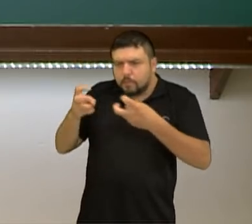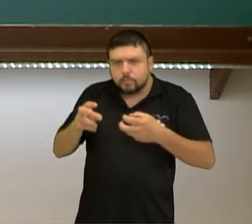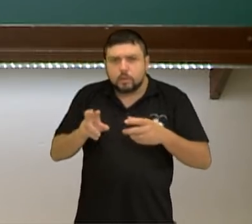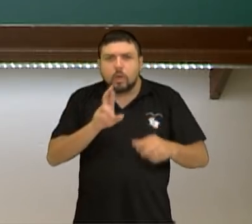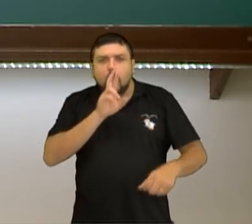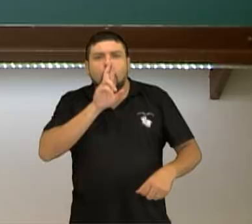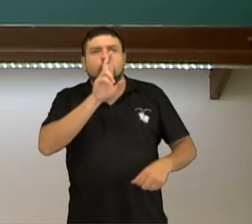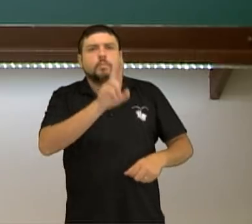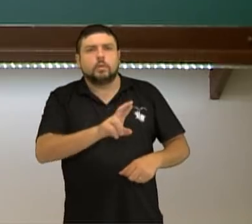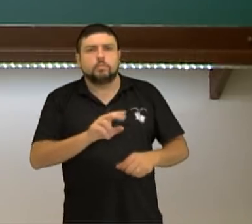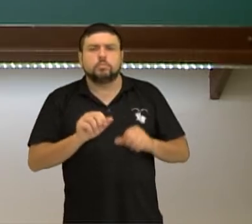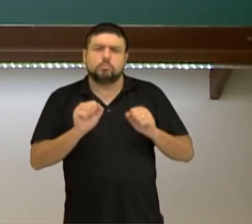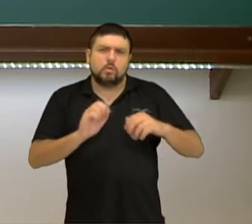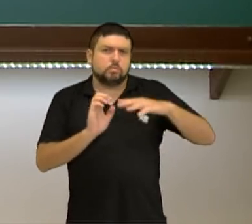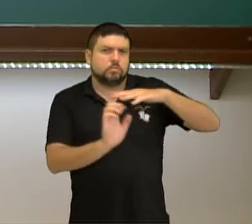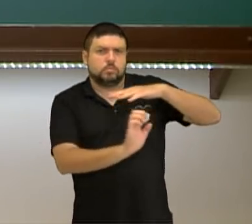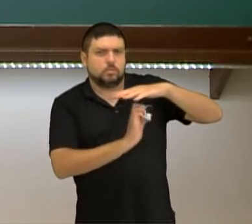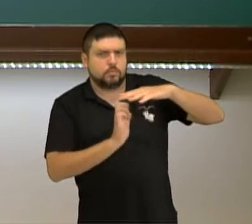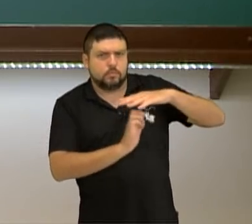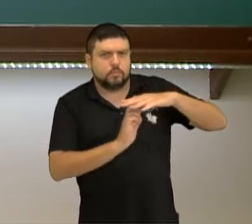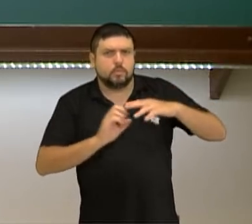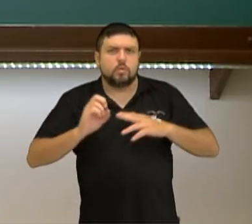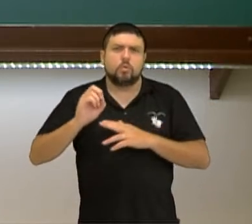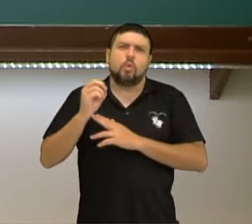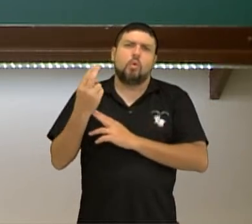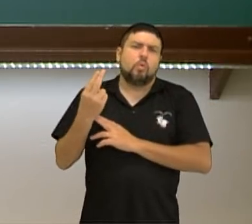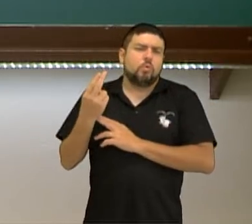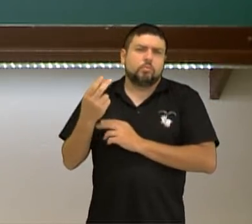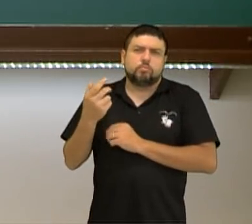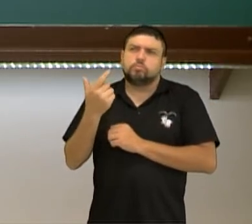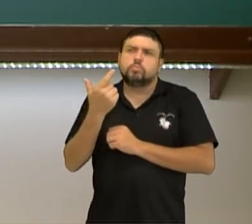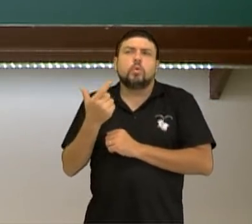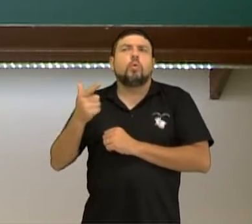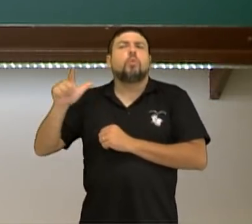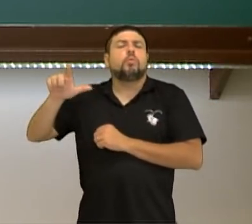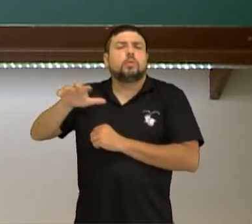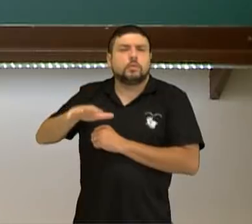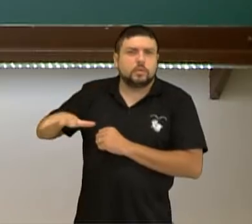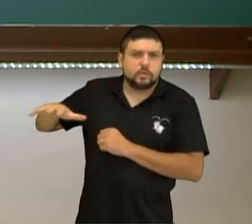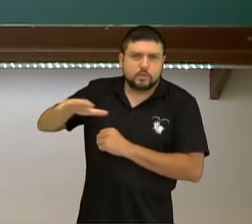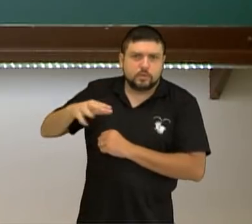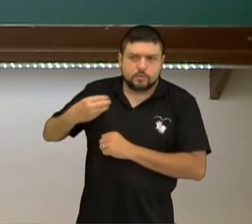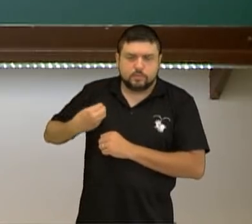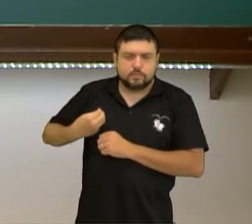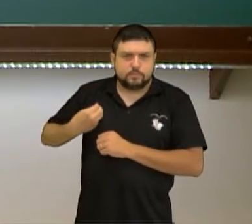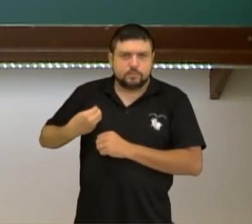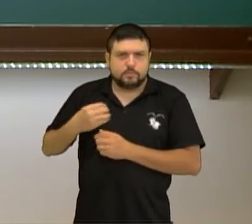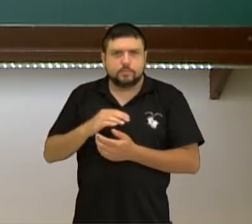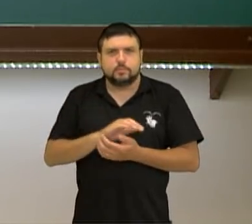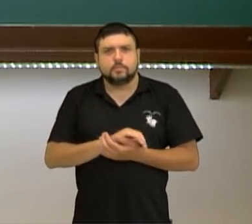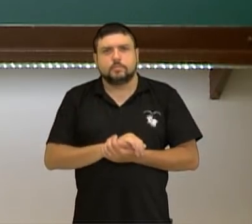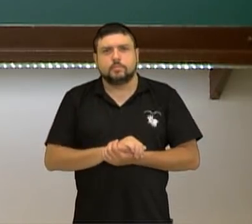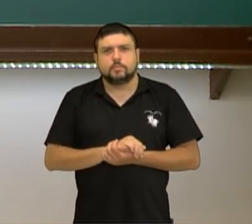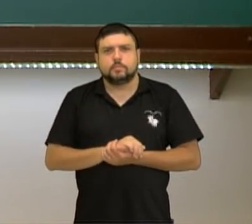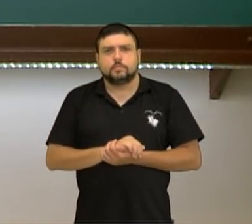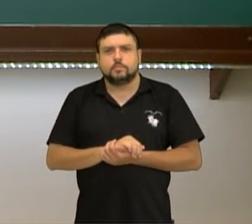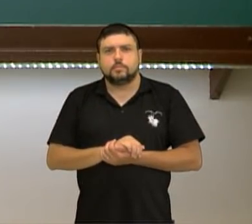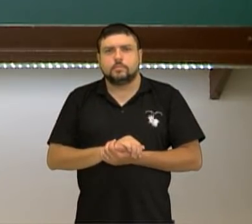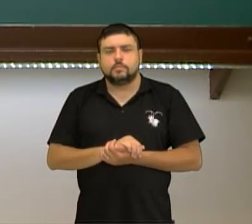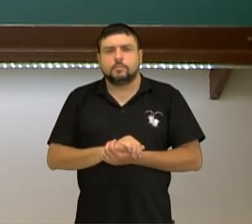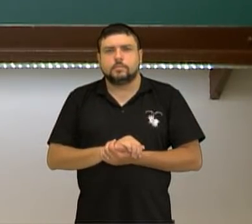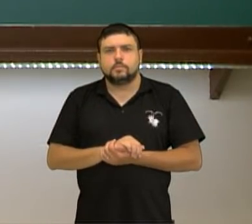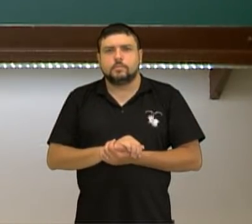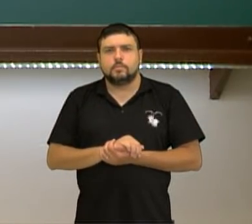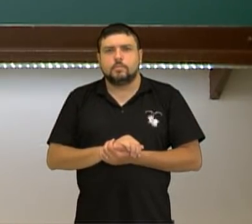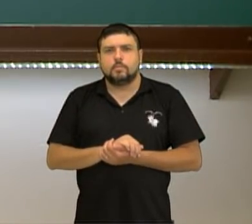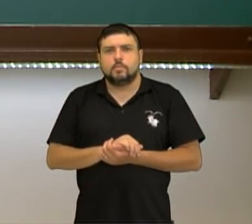empresa, como pode ser em qualquer outra área do nosso cotidiano, tá? O desempenho financeiro